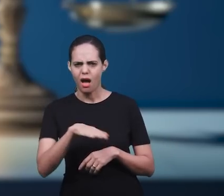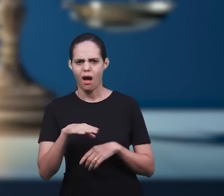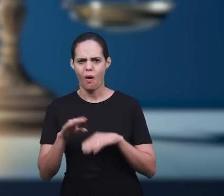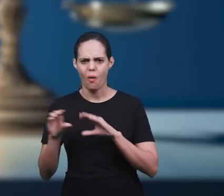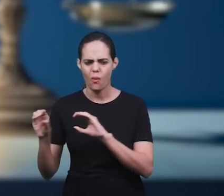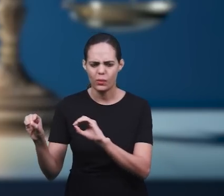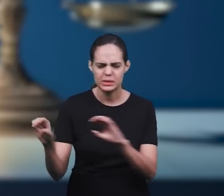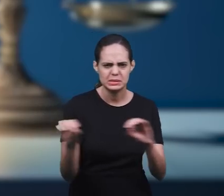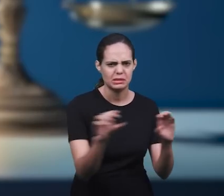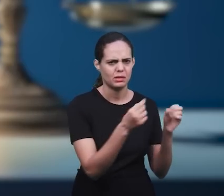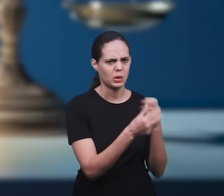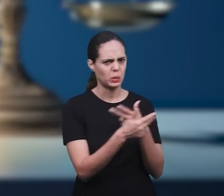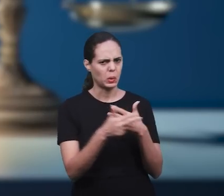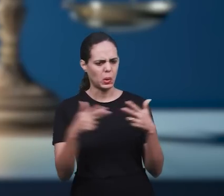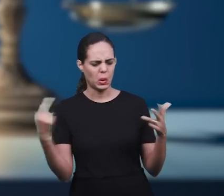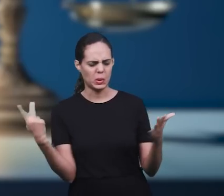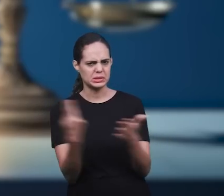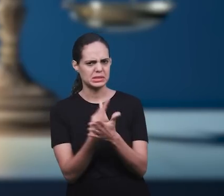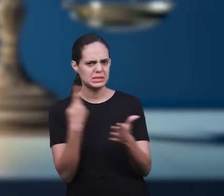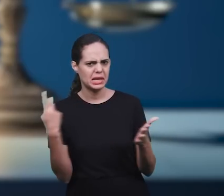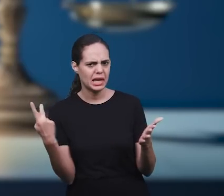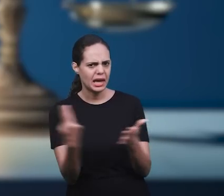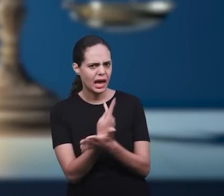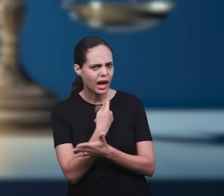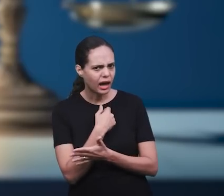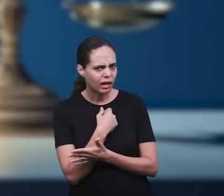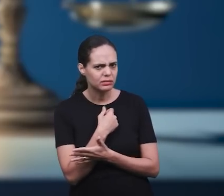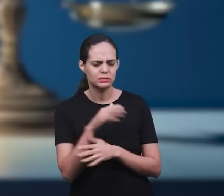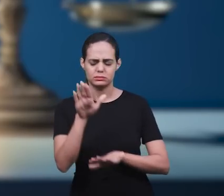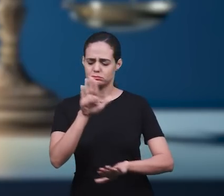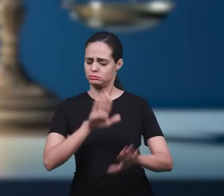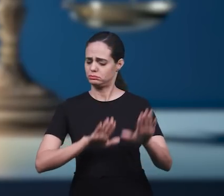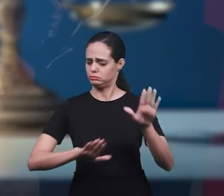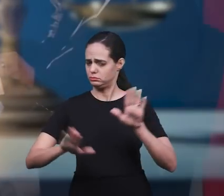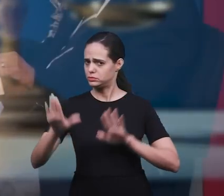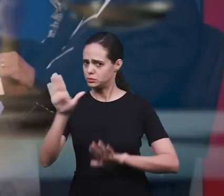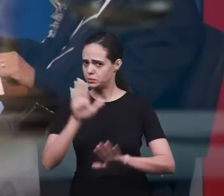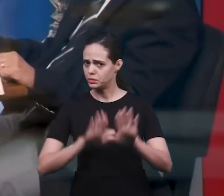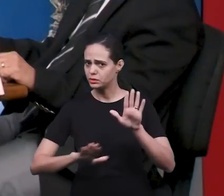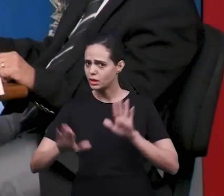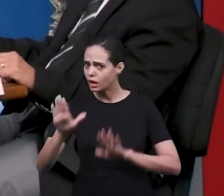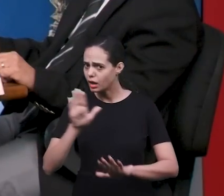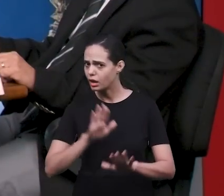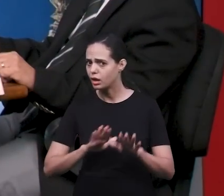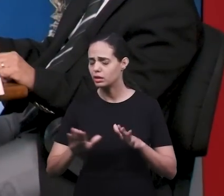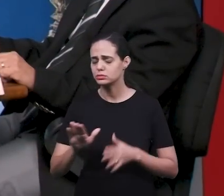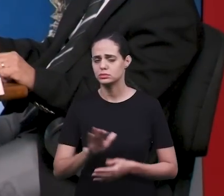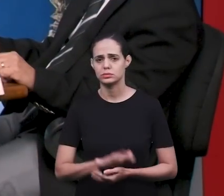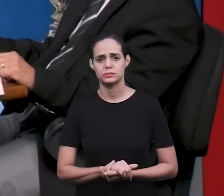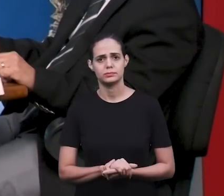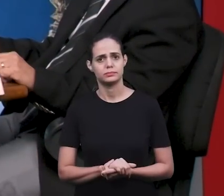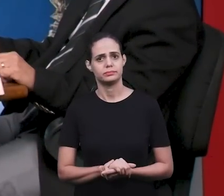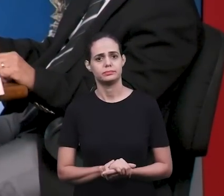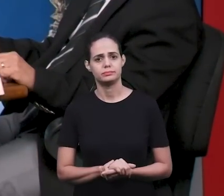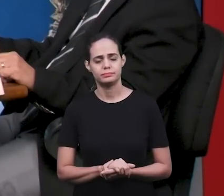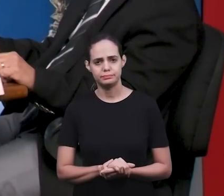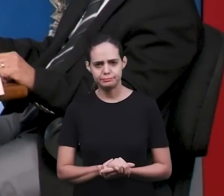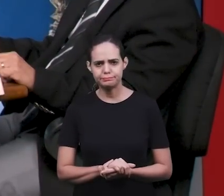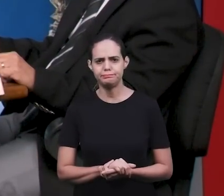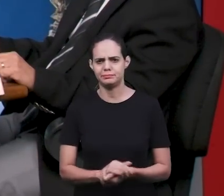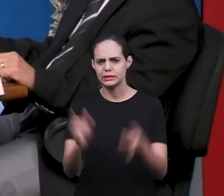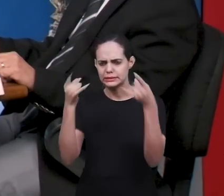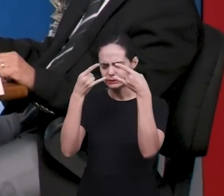que não convém por torpe ganância. Olha só. Isso, ensinando o que não convém. Isso até, essa torpe